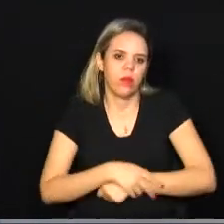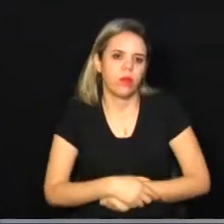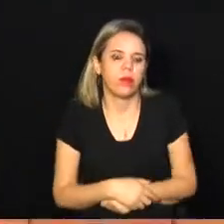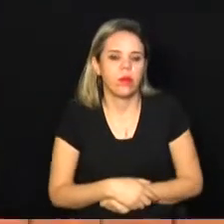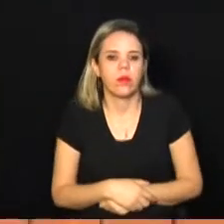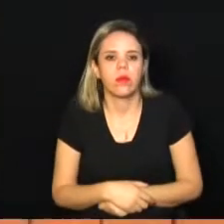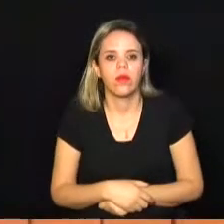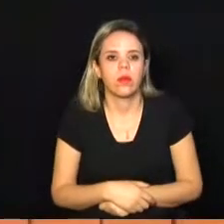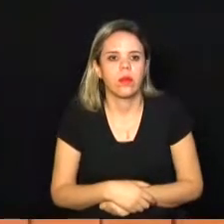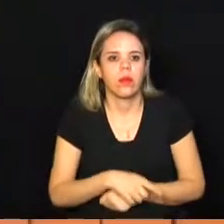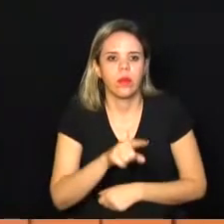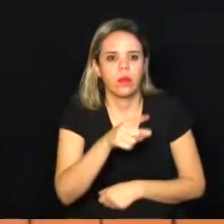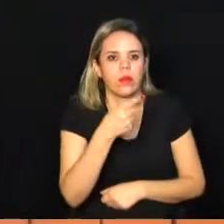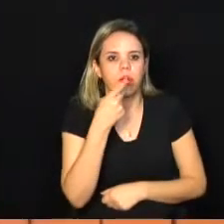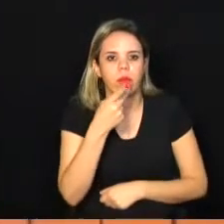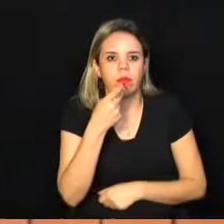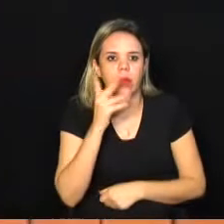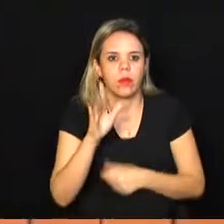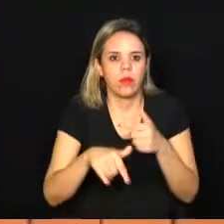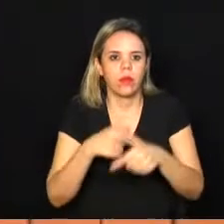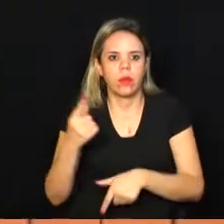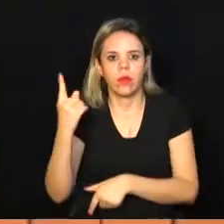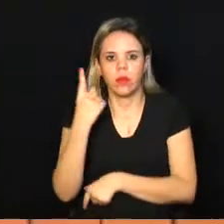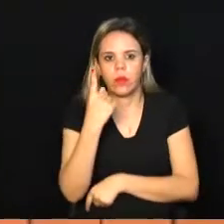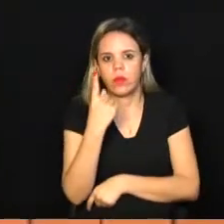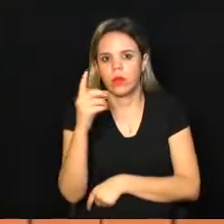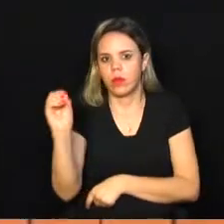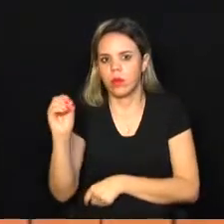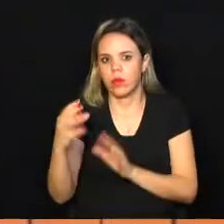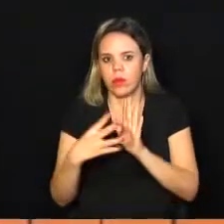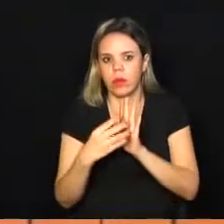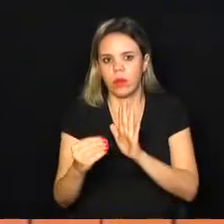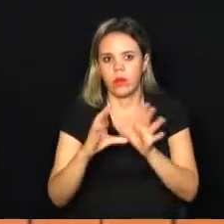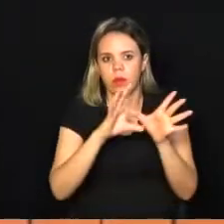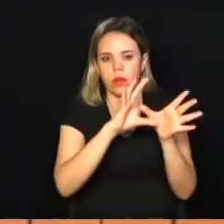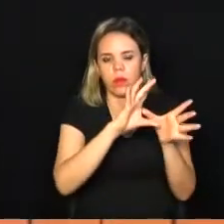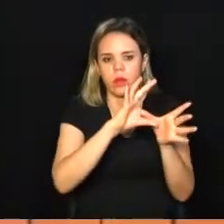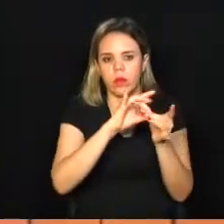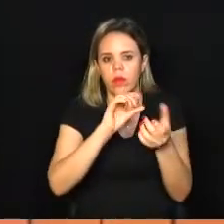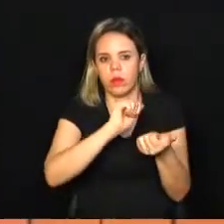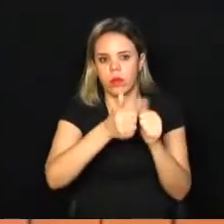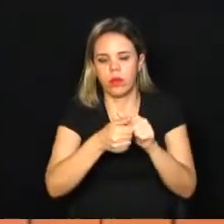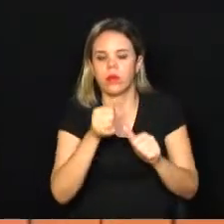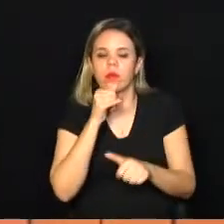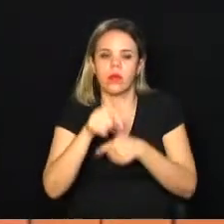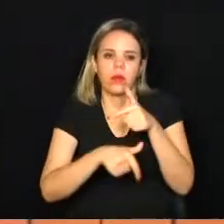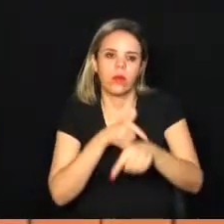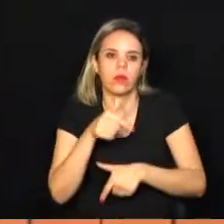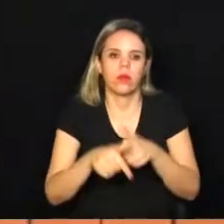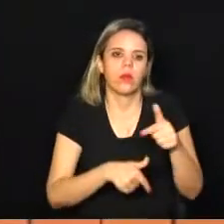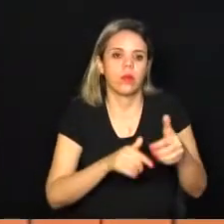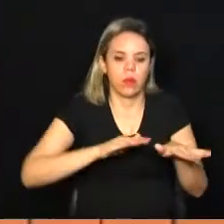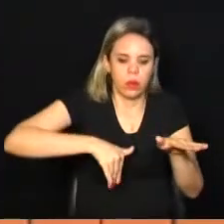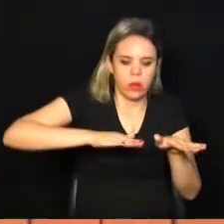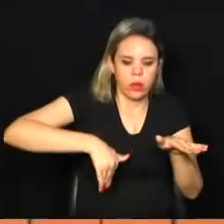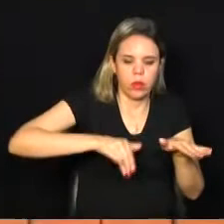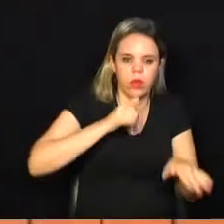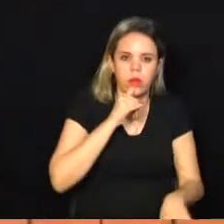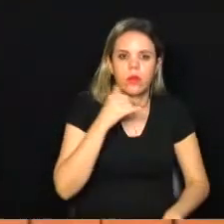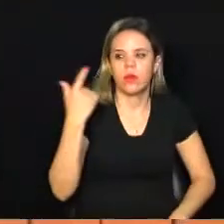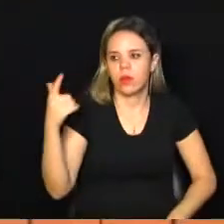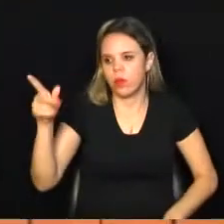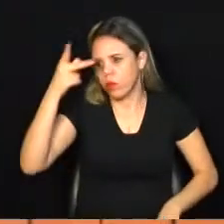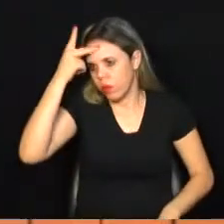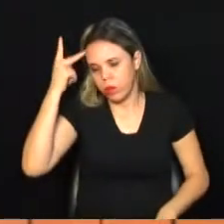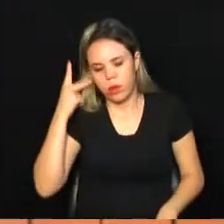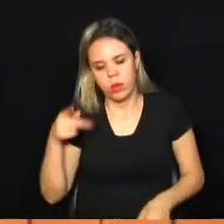Agora, Larissa, você falou que você já trabalhou mais de 10 modalidades, né? Se você fizer um trabalho, por exemplo, com um nadador e um outro com